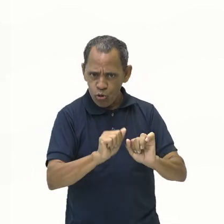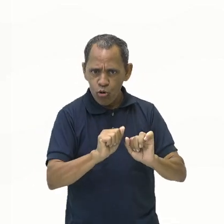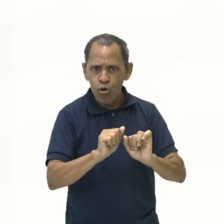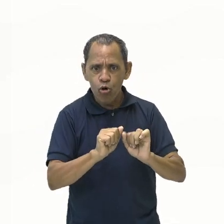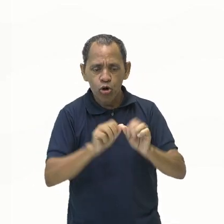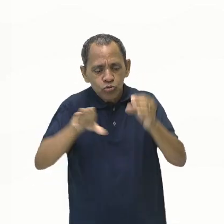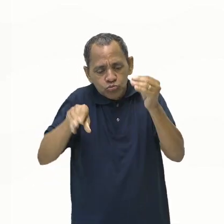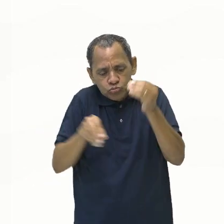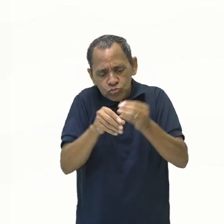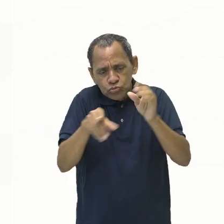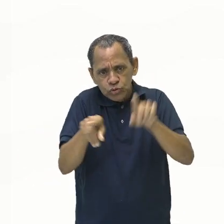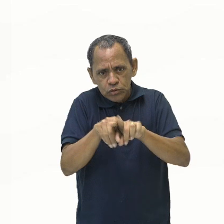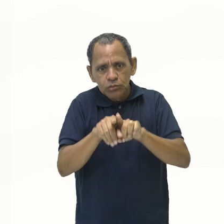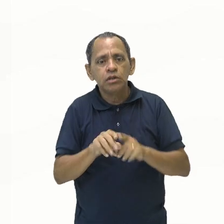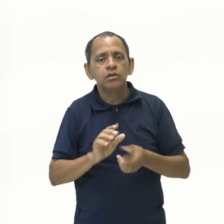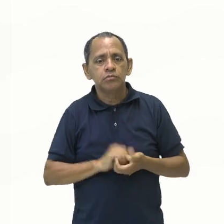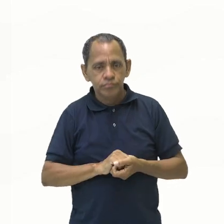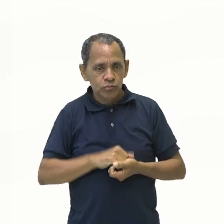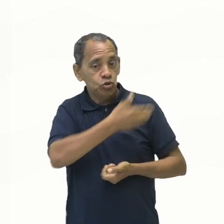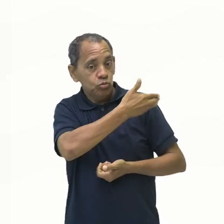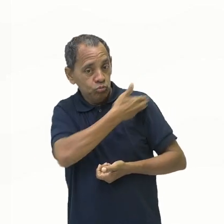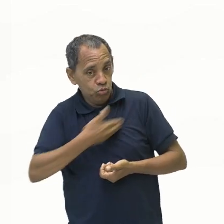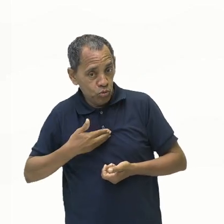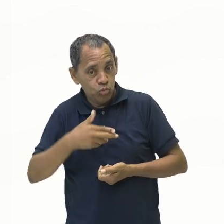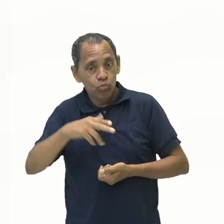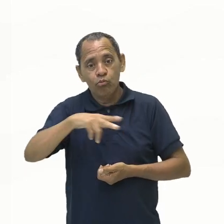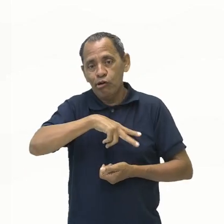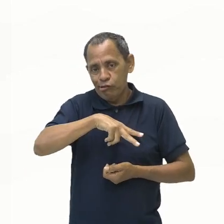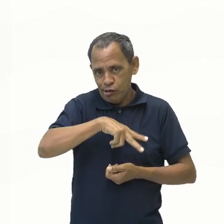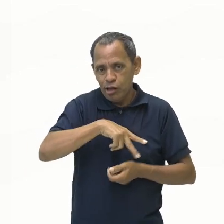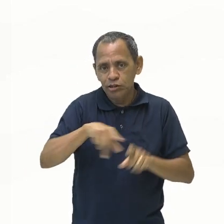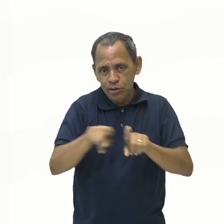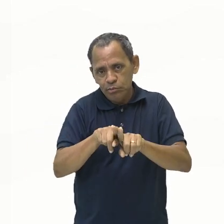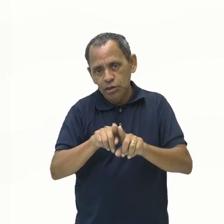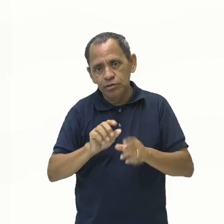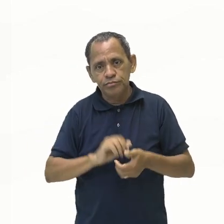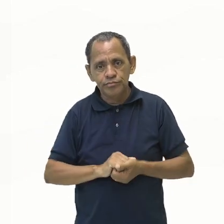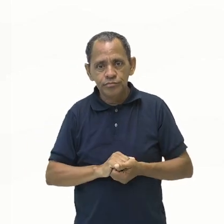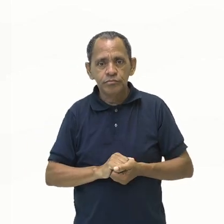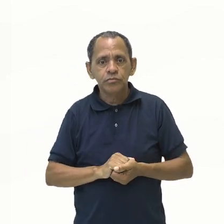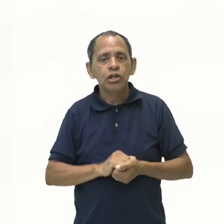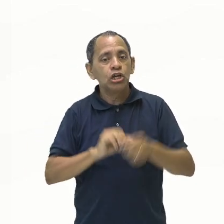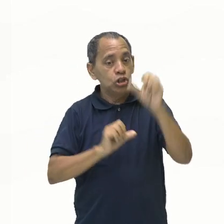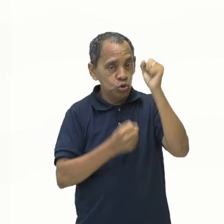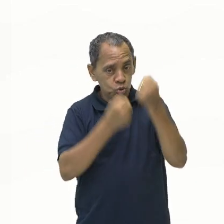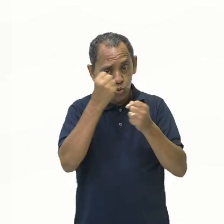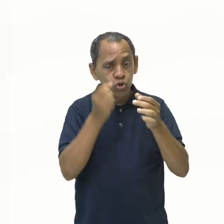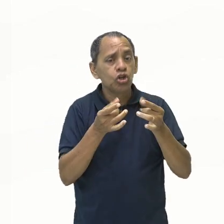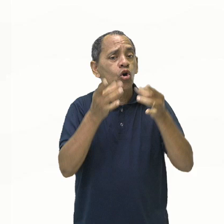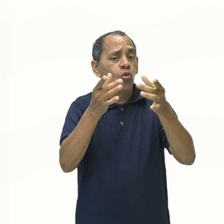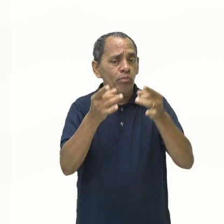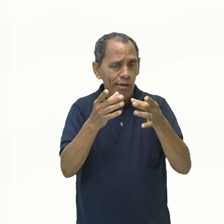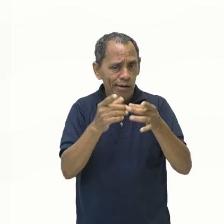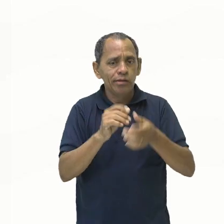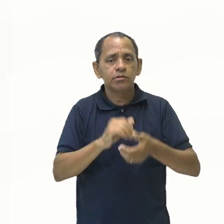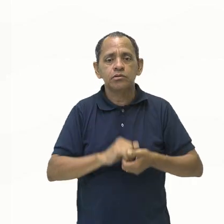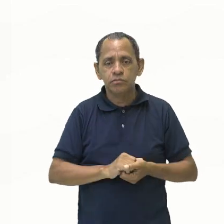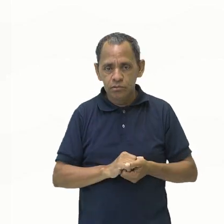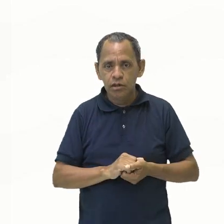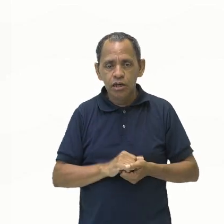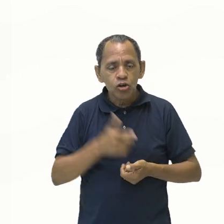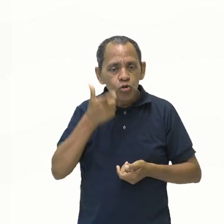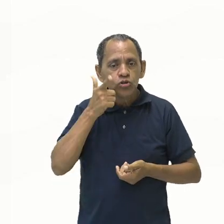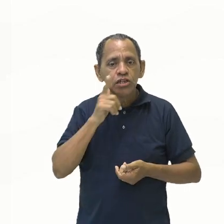inclusas, tanto no setor público como no setor privado, indústria, comércio. Então, ele